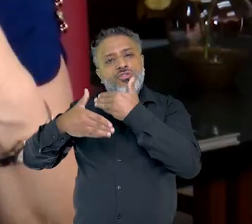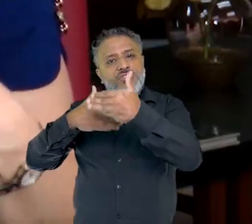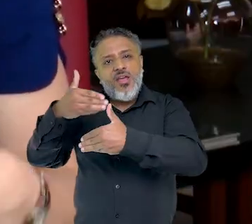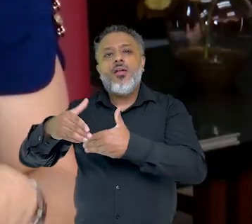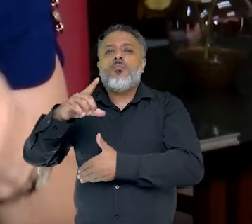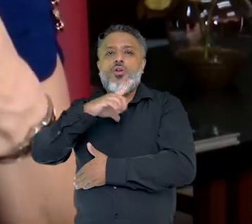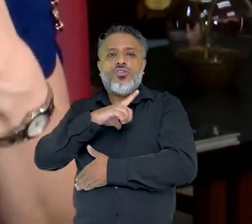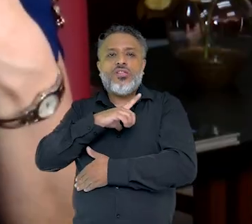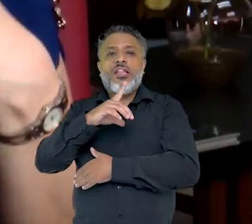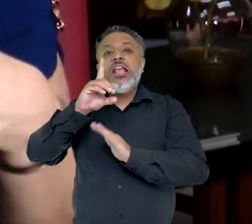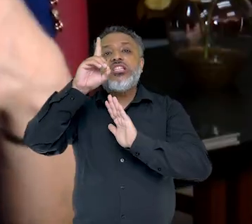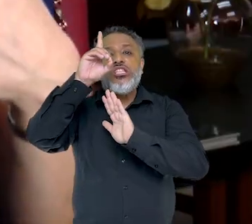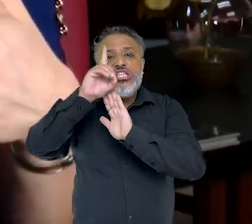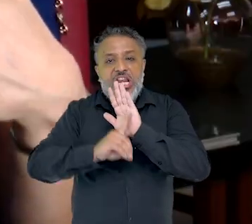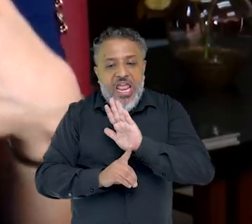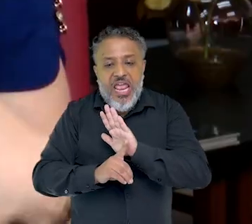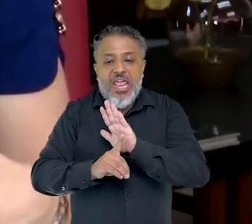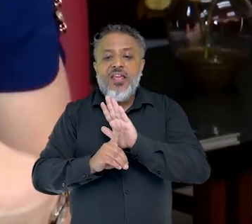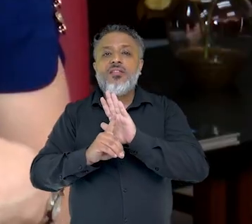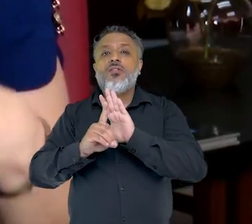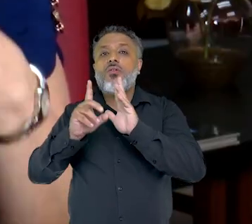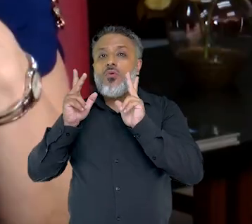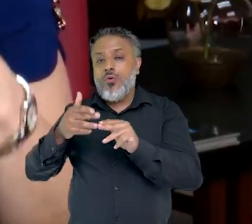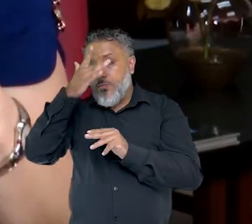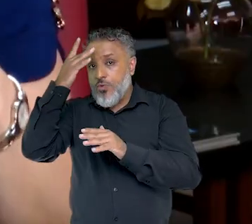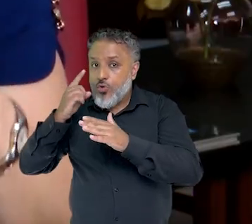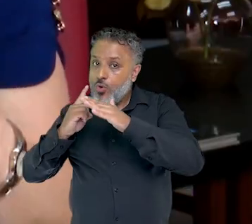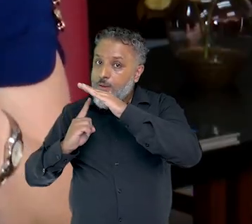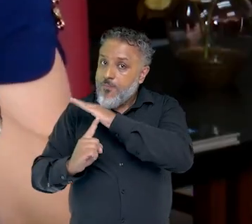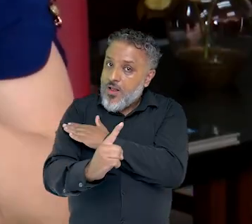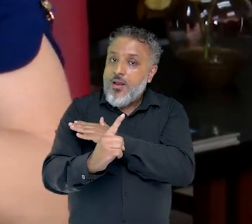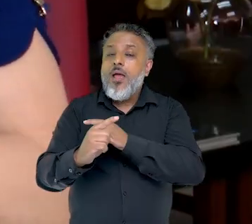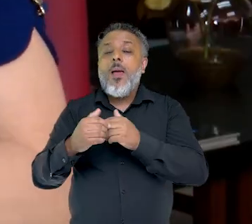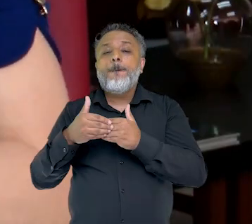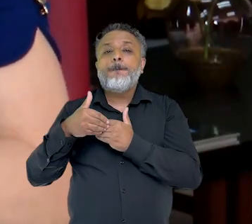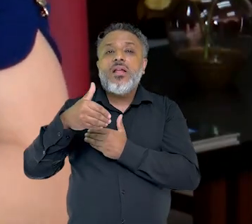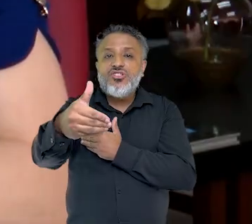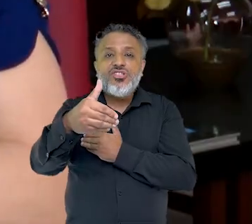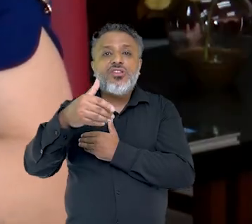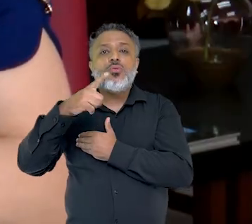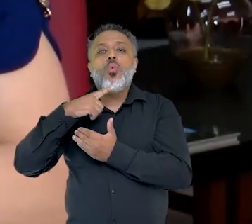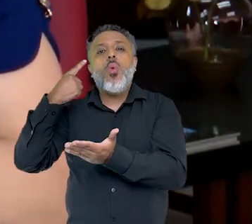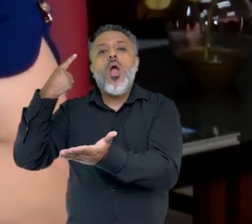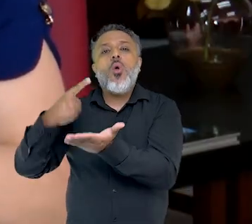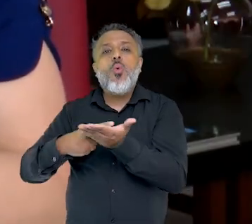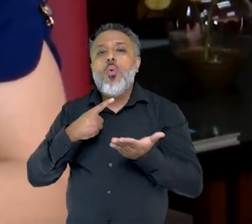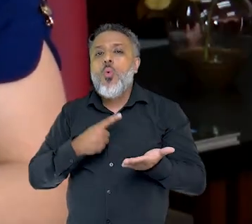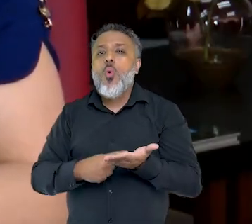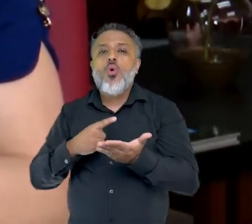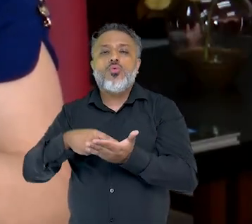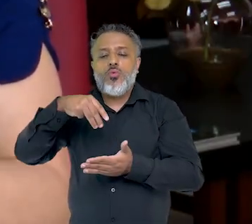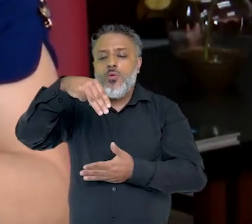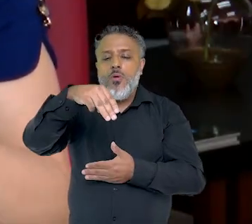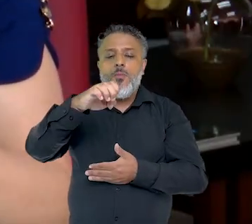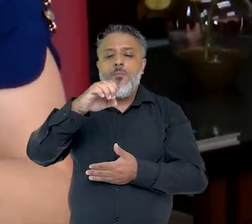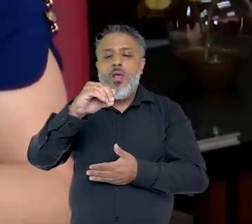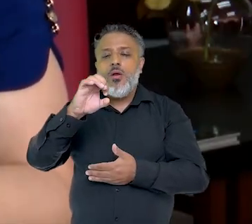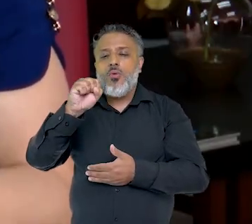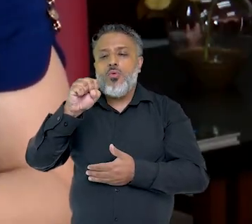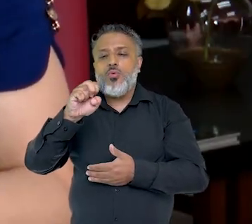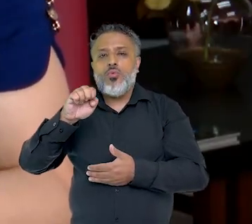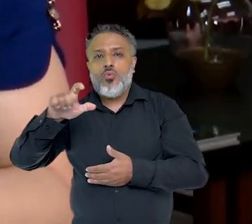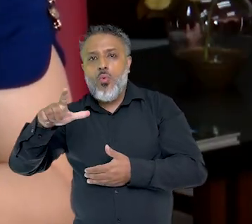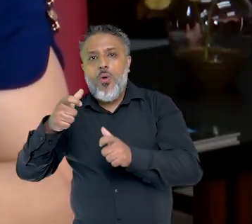ter direitos como pessoas migrantes a partir do acordo do Mercosul ampliado, que seria a